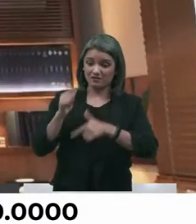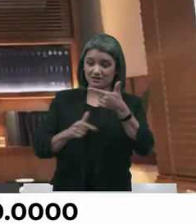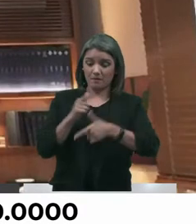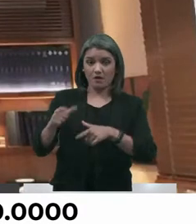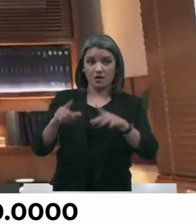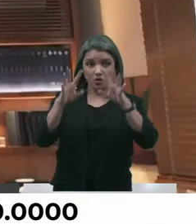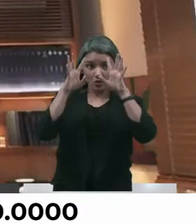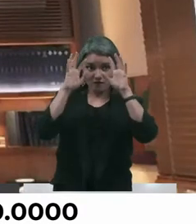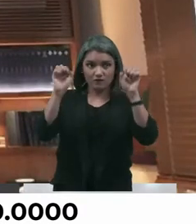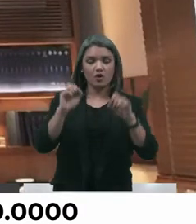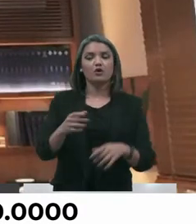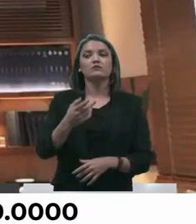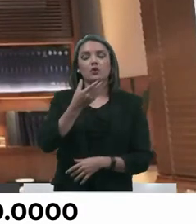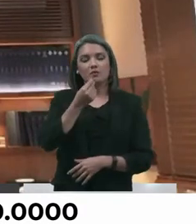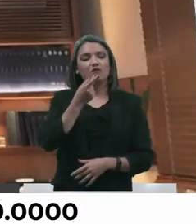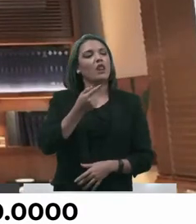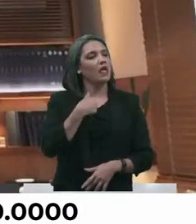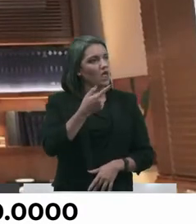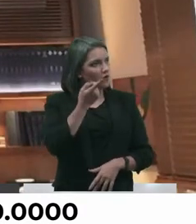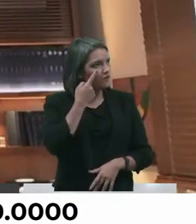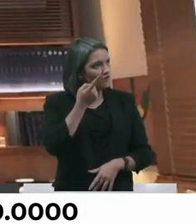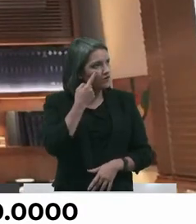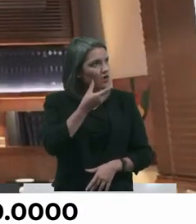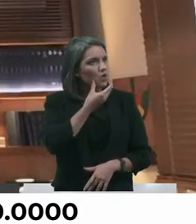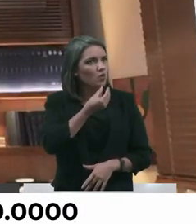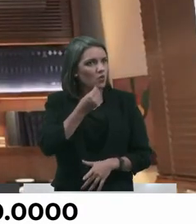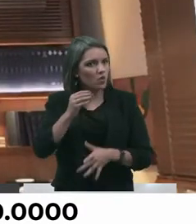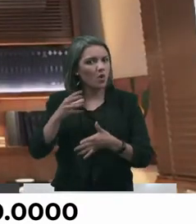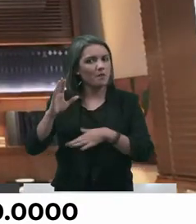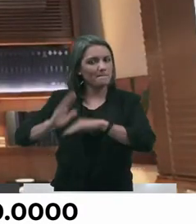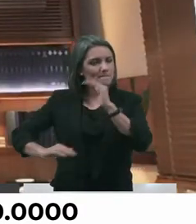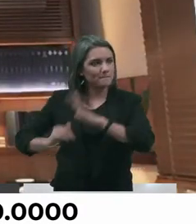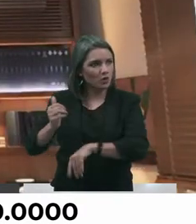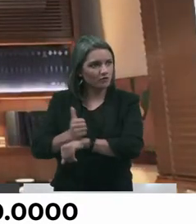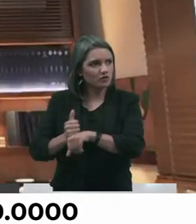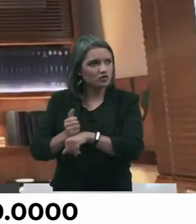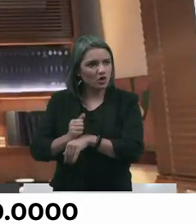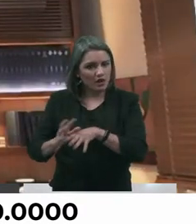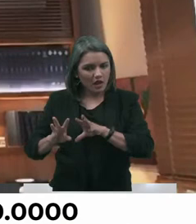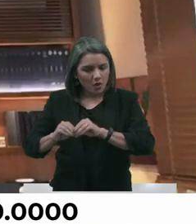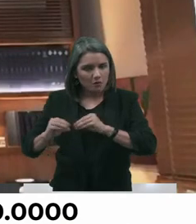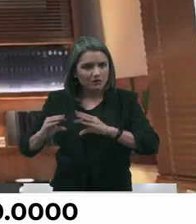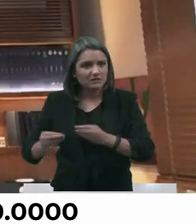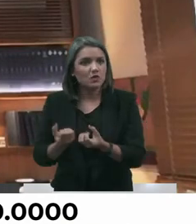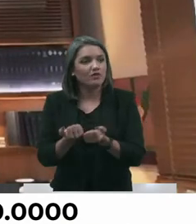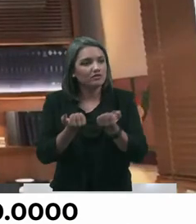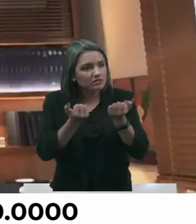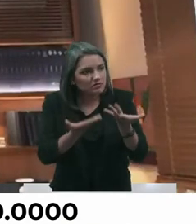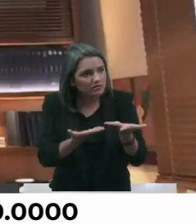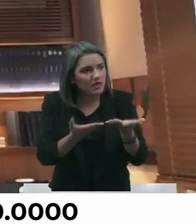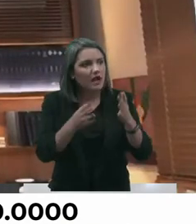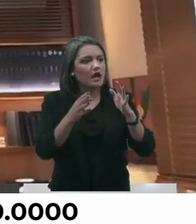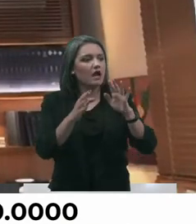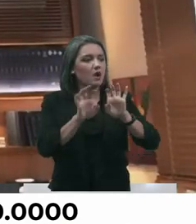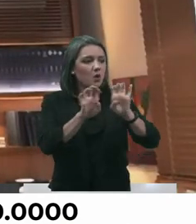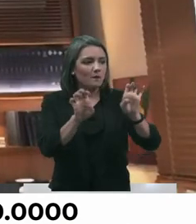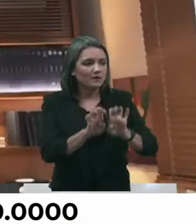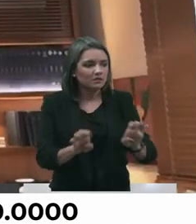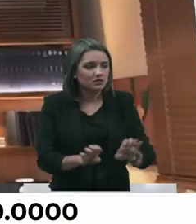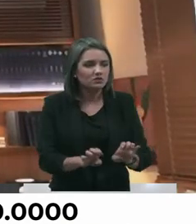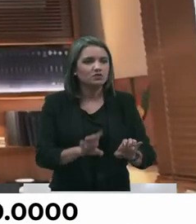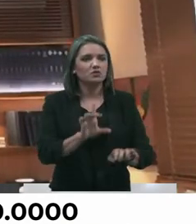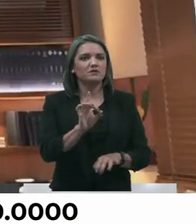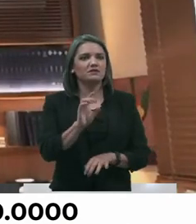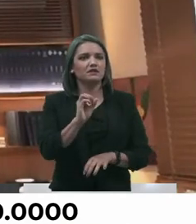disse: presenciei o artesão de Nono Soto presentear com uma escultura de cobre de Dom Quixote em tamanho grande, com uma lança em sua